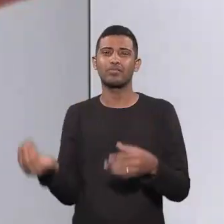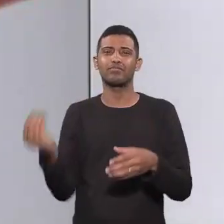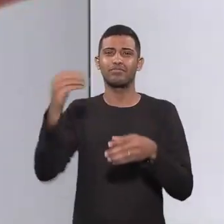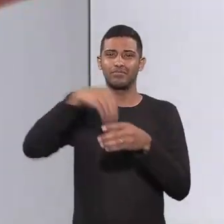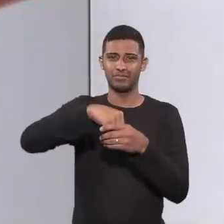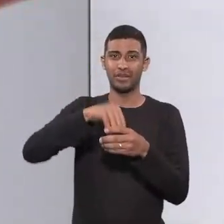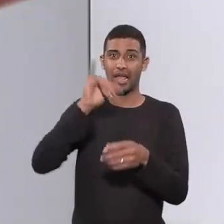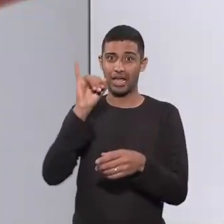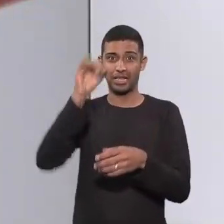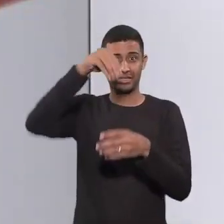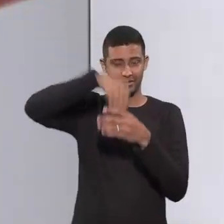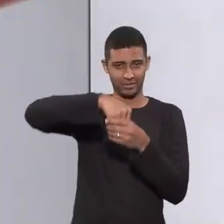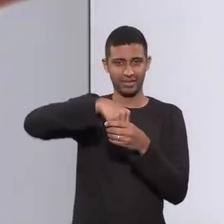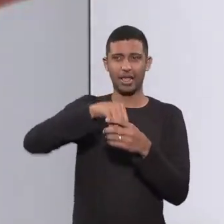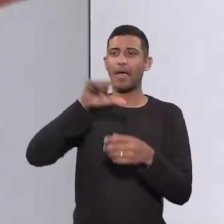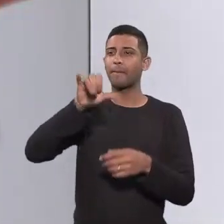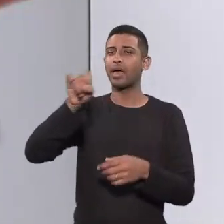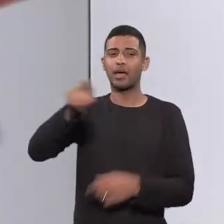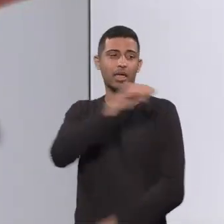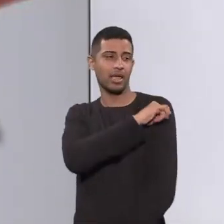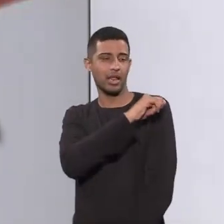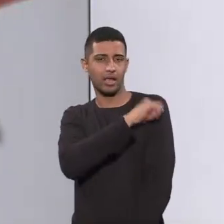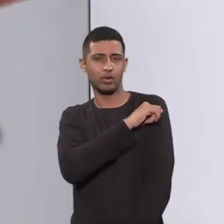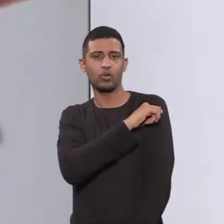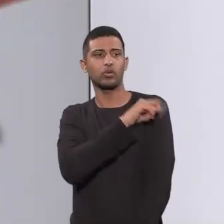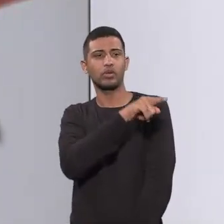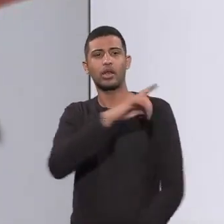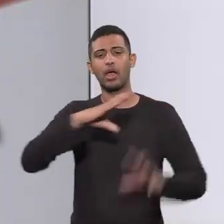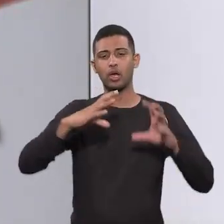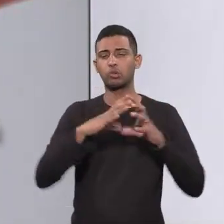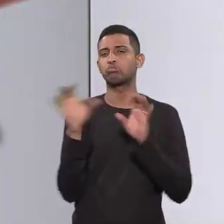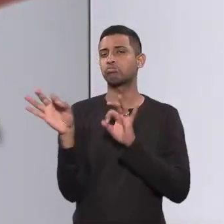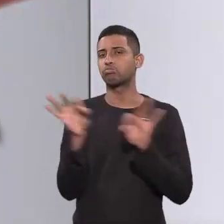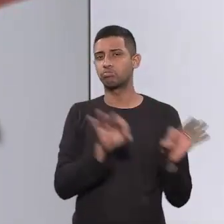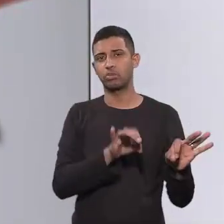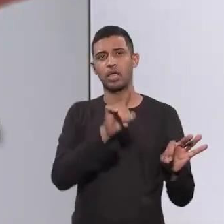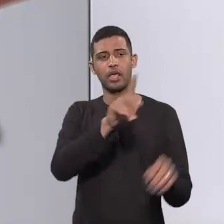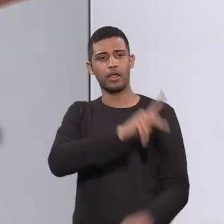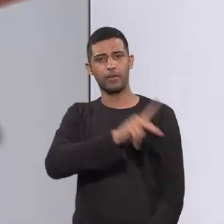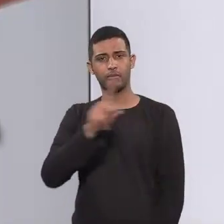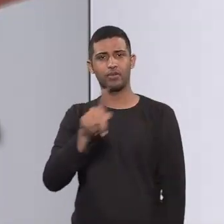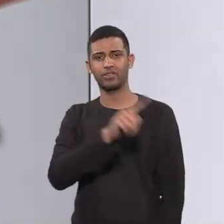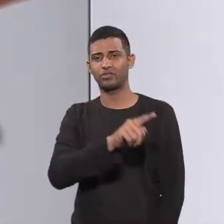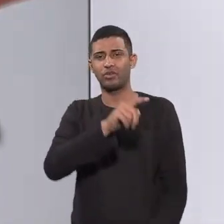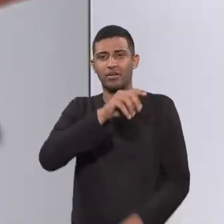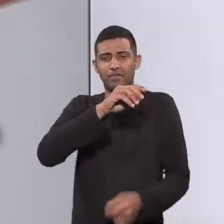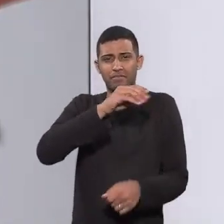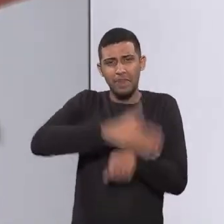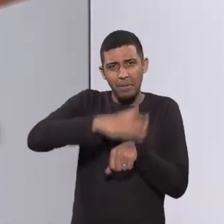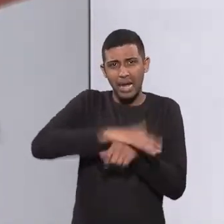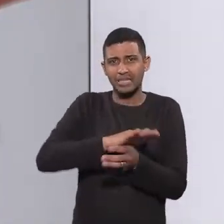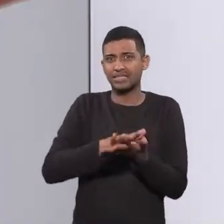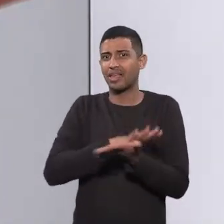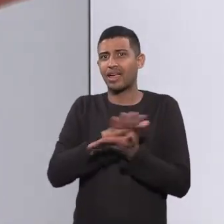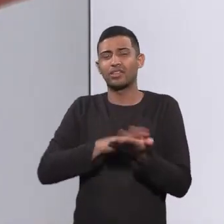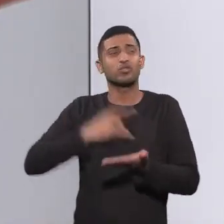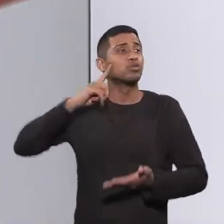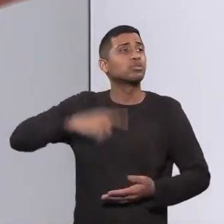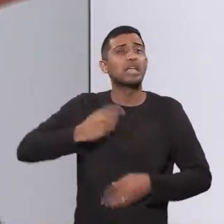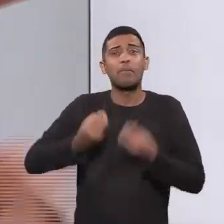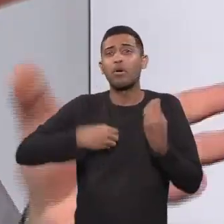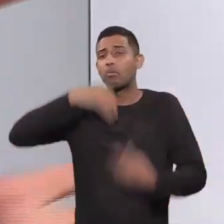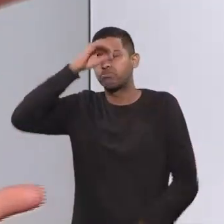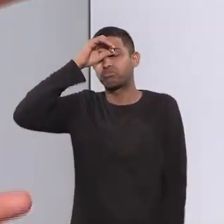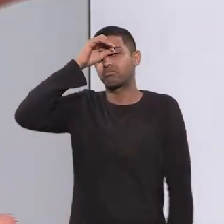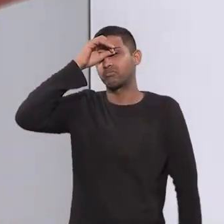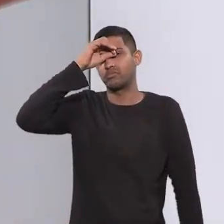integração. Pega-se o aluno, coloca-se numa classe regular, com um professor que está absolutamente despreparado para enfrentar esses